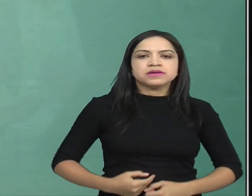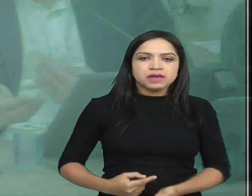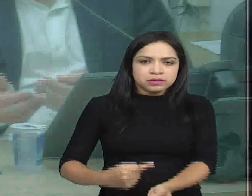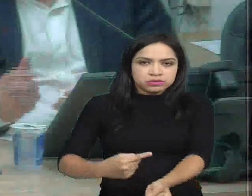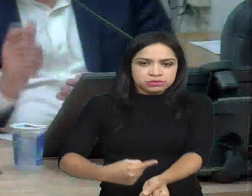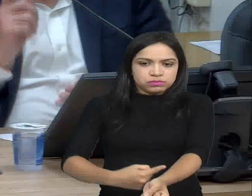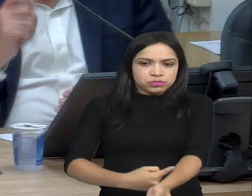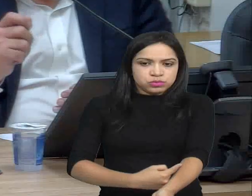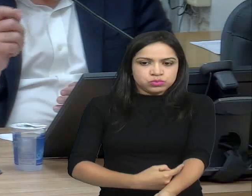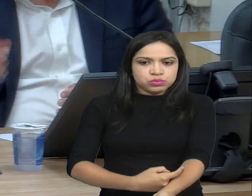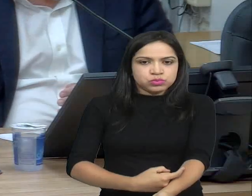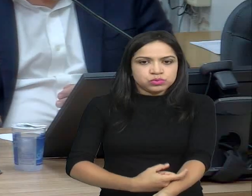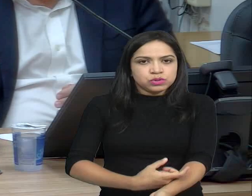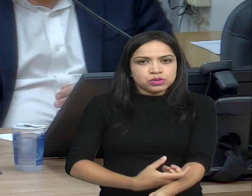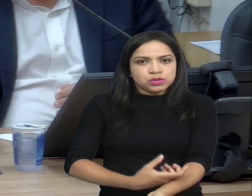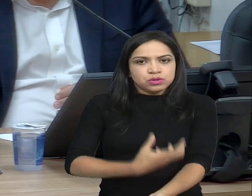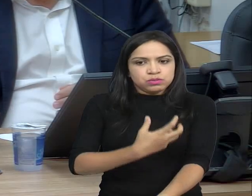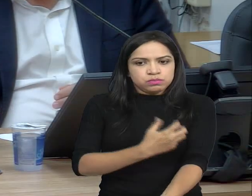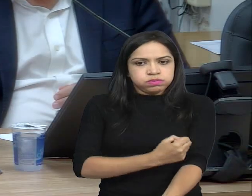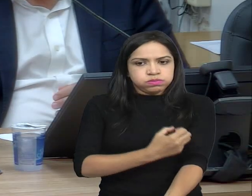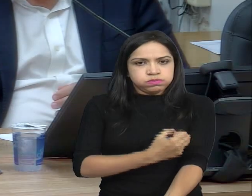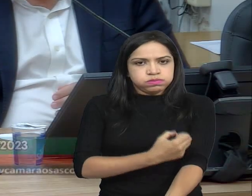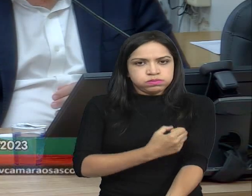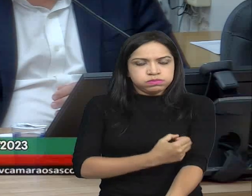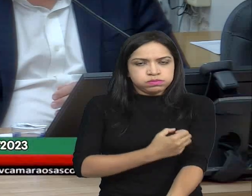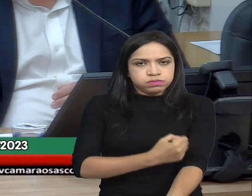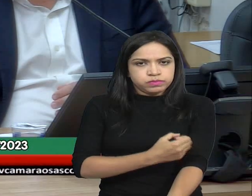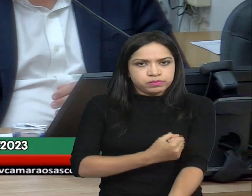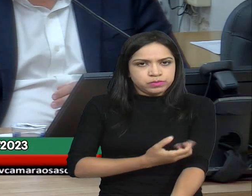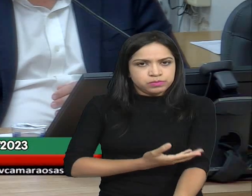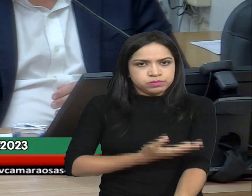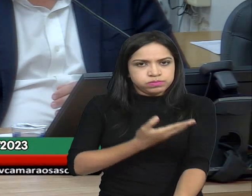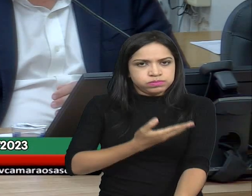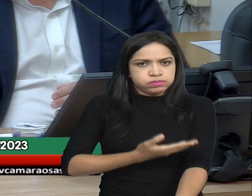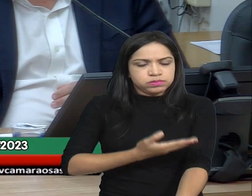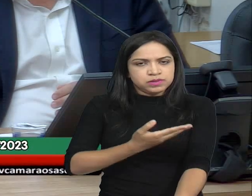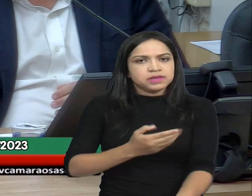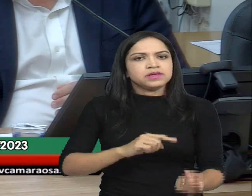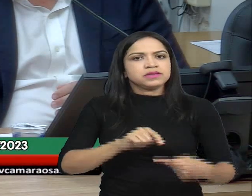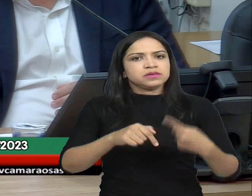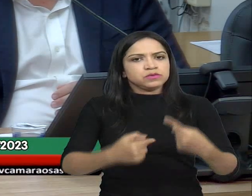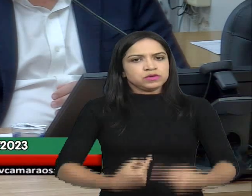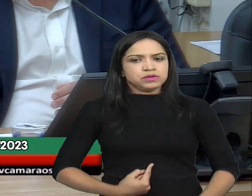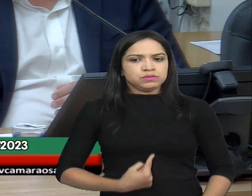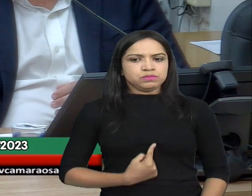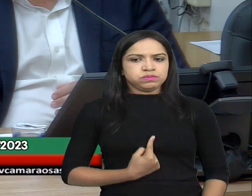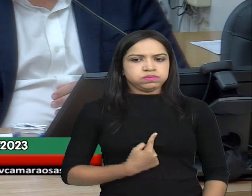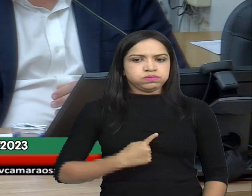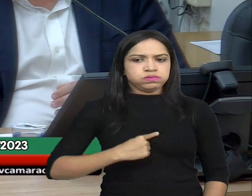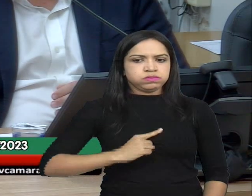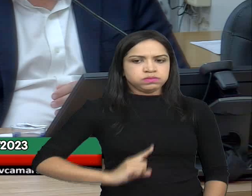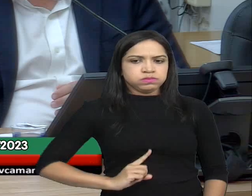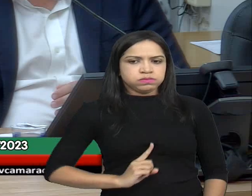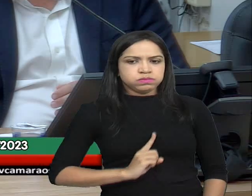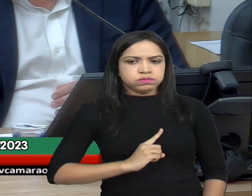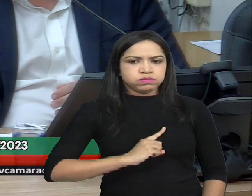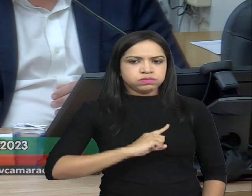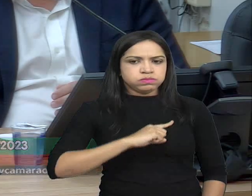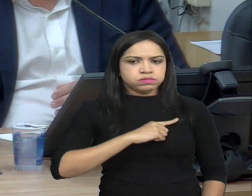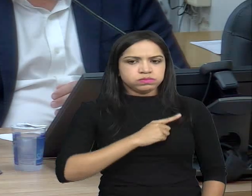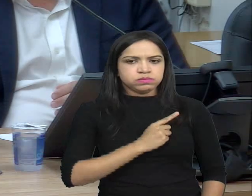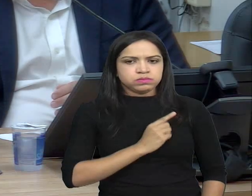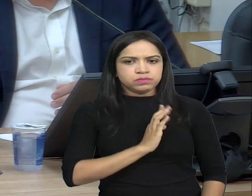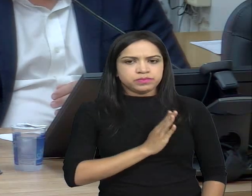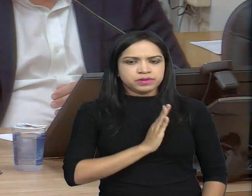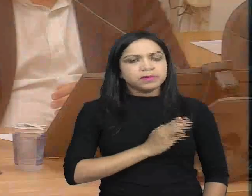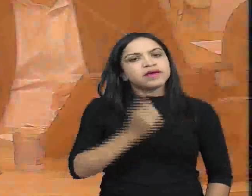coração e injeta o contraste para a gente fazer... Põe a próxima, que aí já tem a imagem do que é o